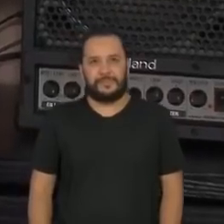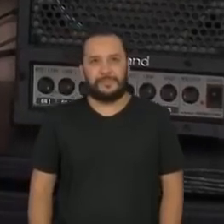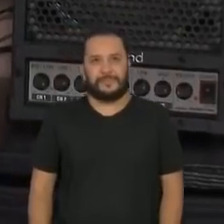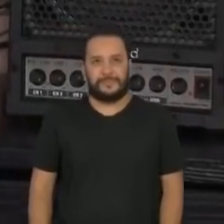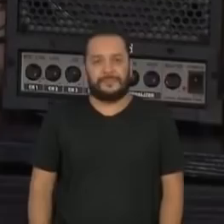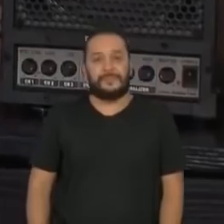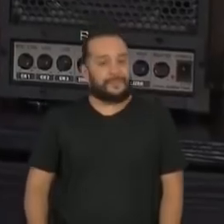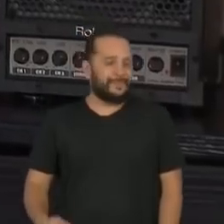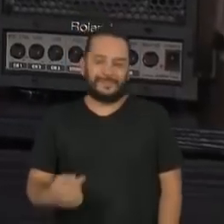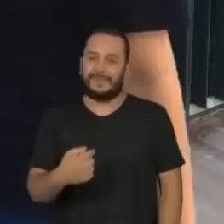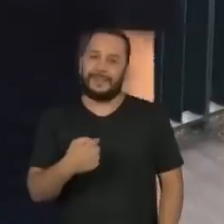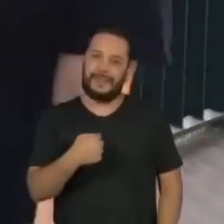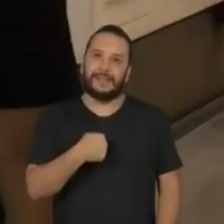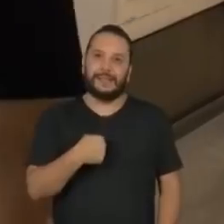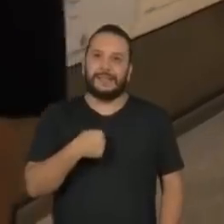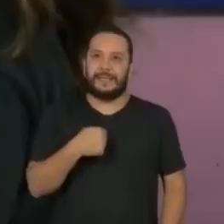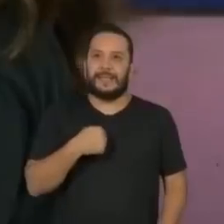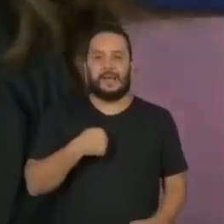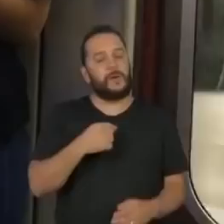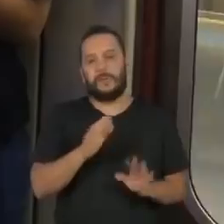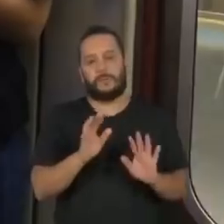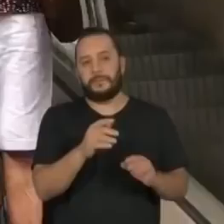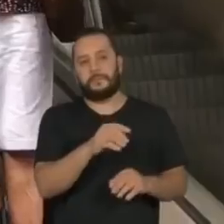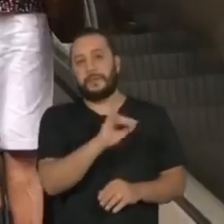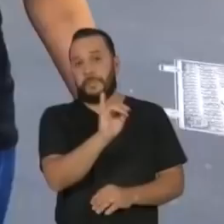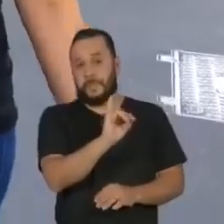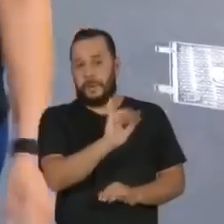Minha semana não tem nada a ver com arte, com música, com nada.